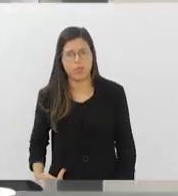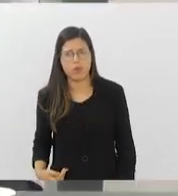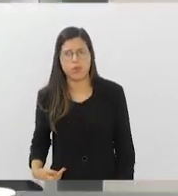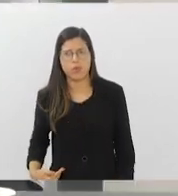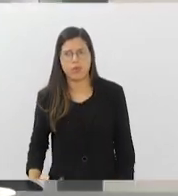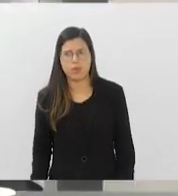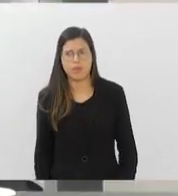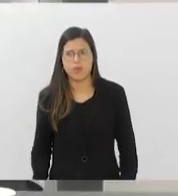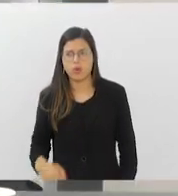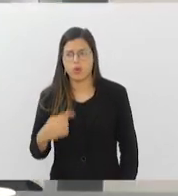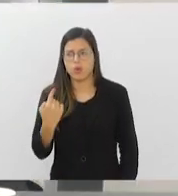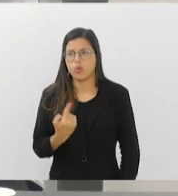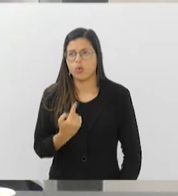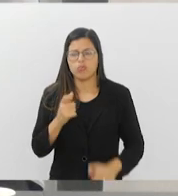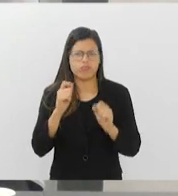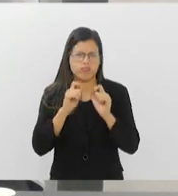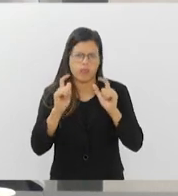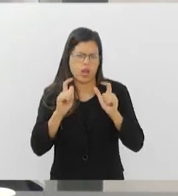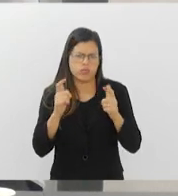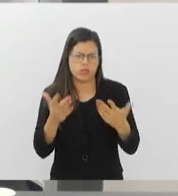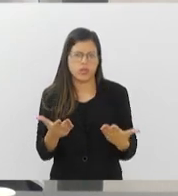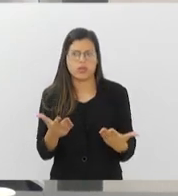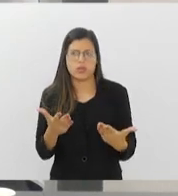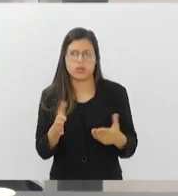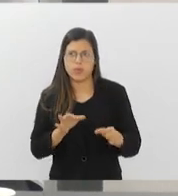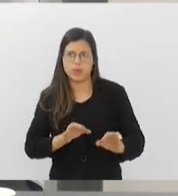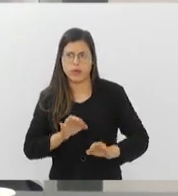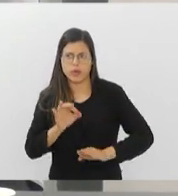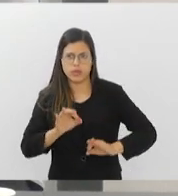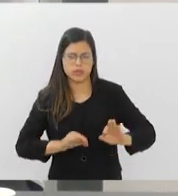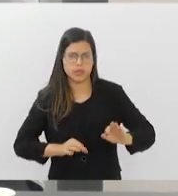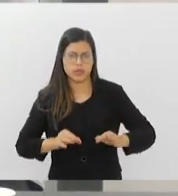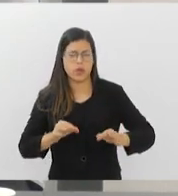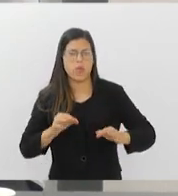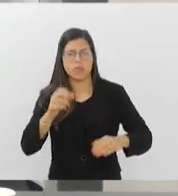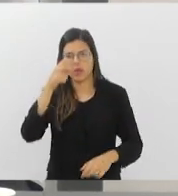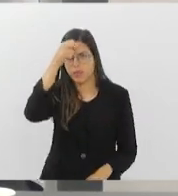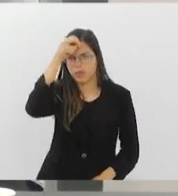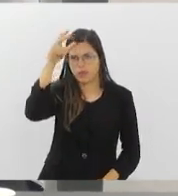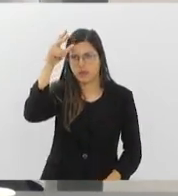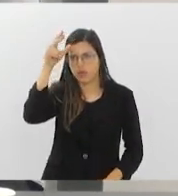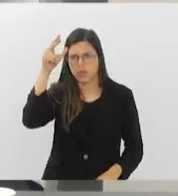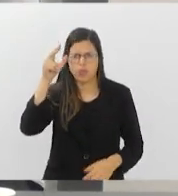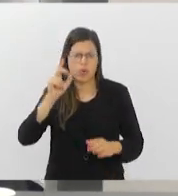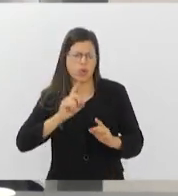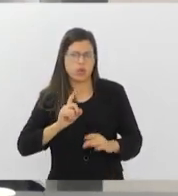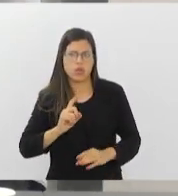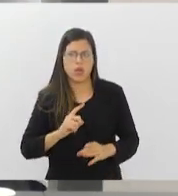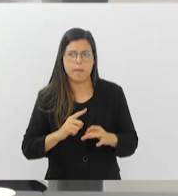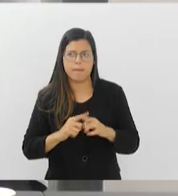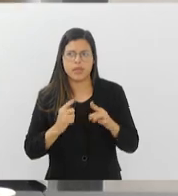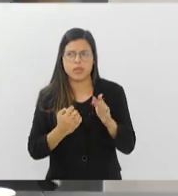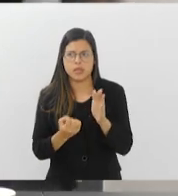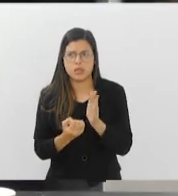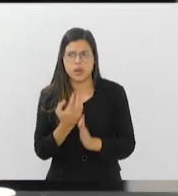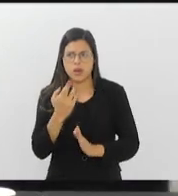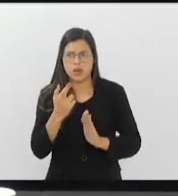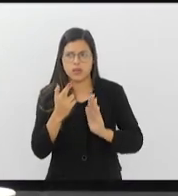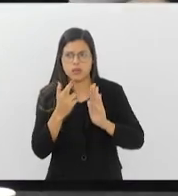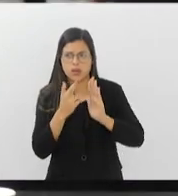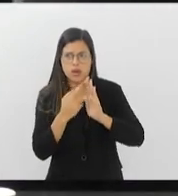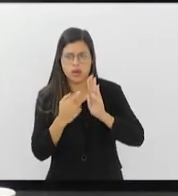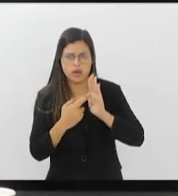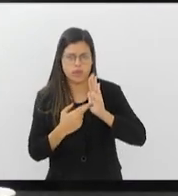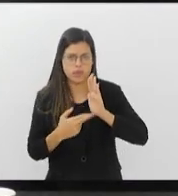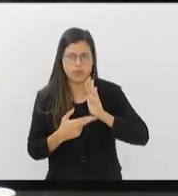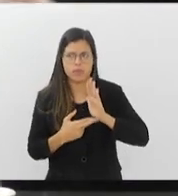estamos adentrando na organização municipal, afetando a competência municipal, nada disso, mas criando regras que valem para o território